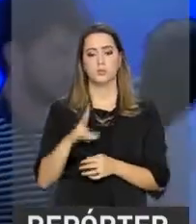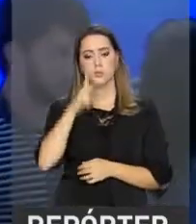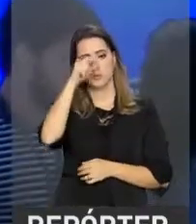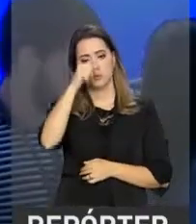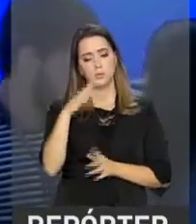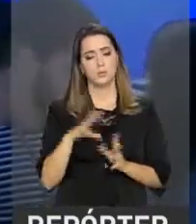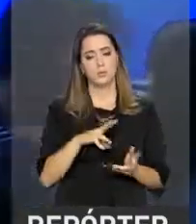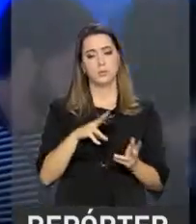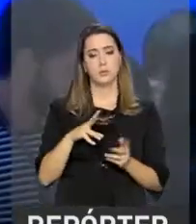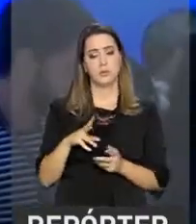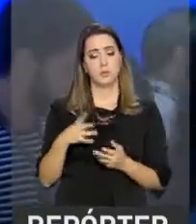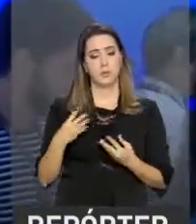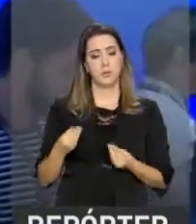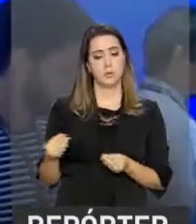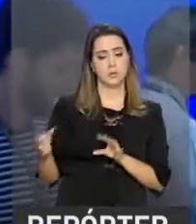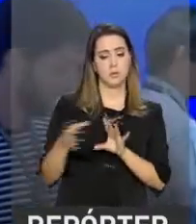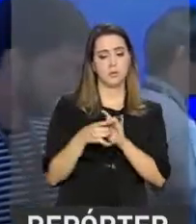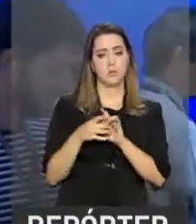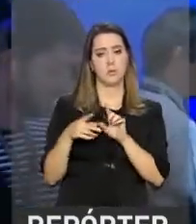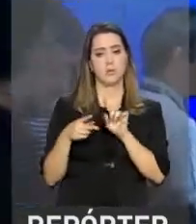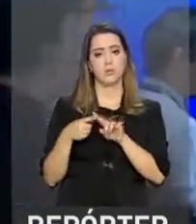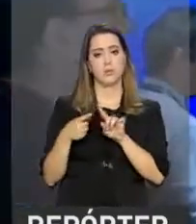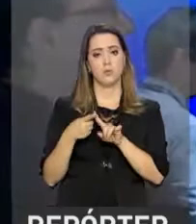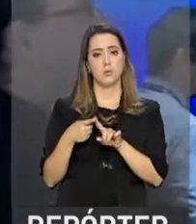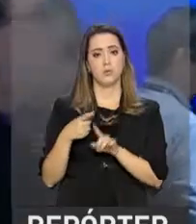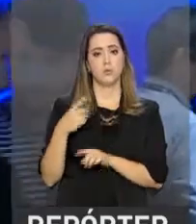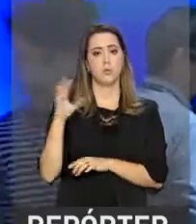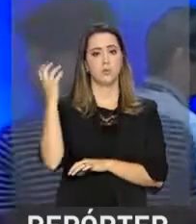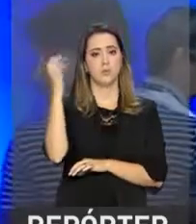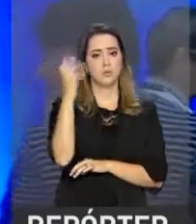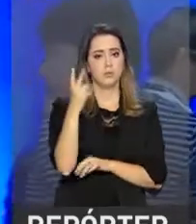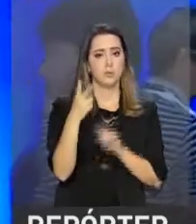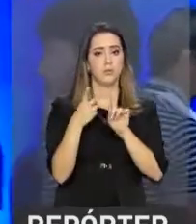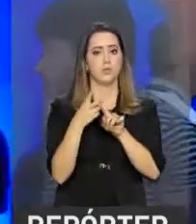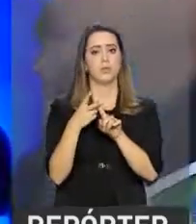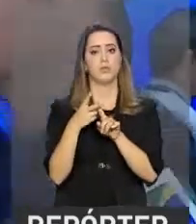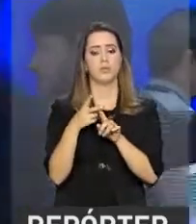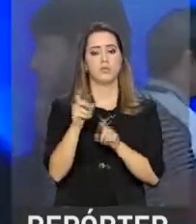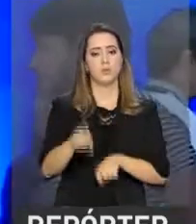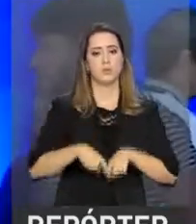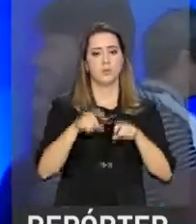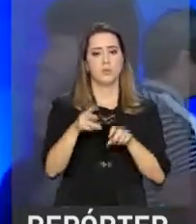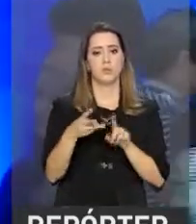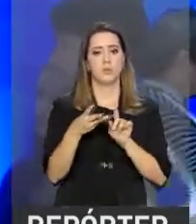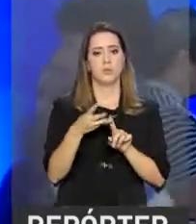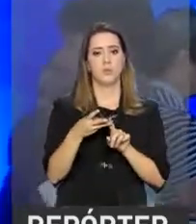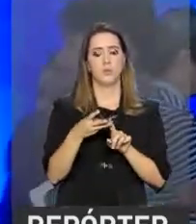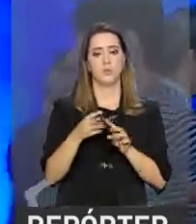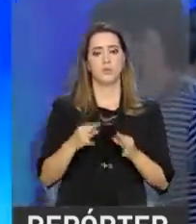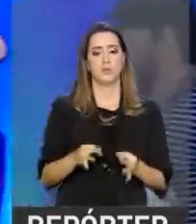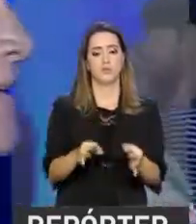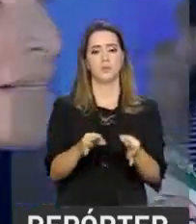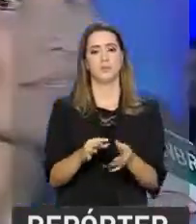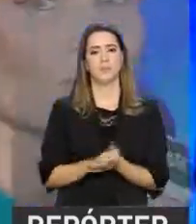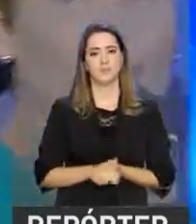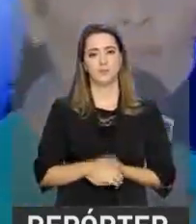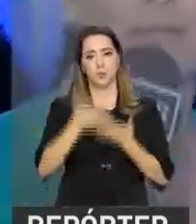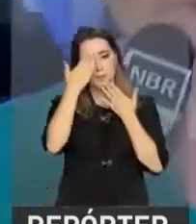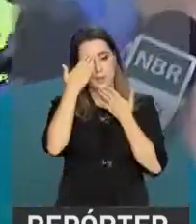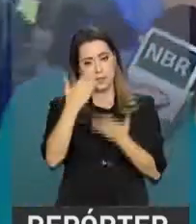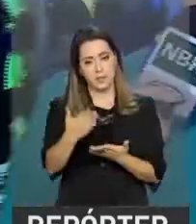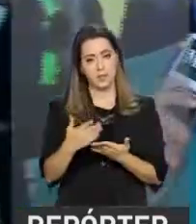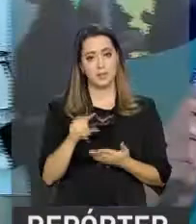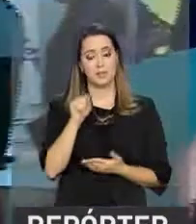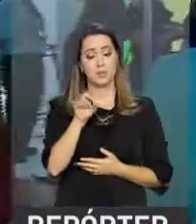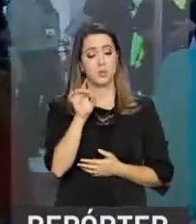essa integração entre natureza, agricultura e tecnologia. Esse é o grande desafio. Muito obrigada pela entrevista. E só